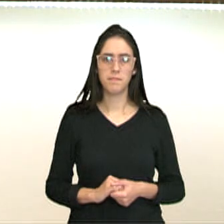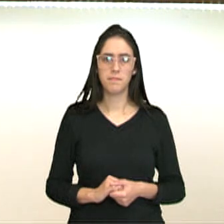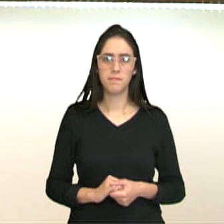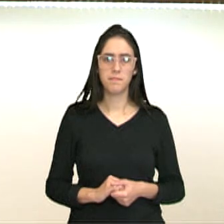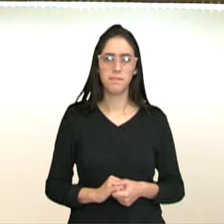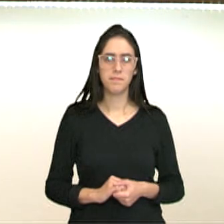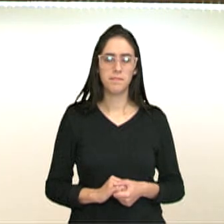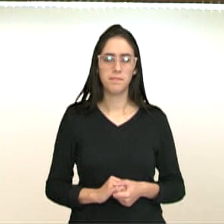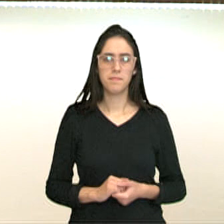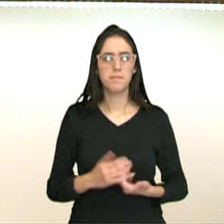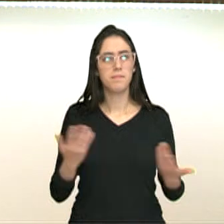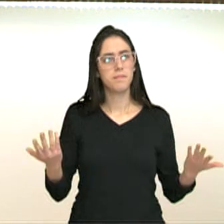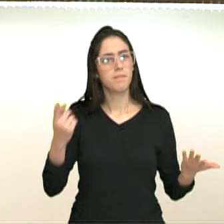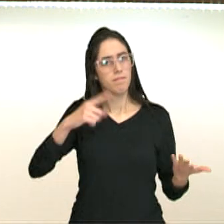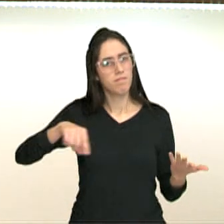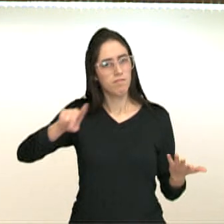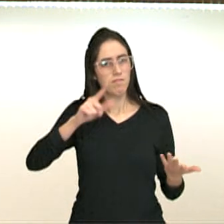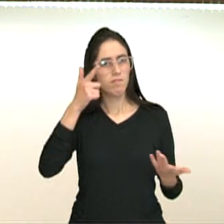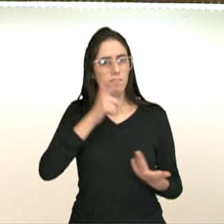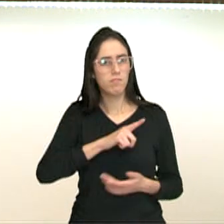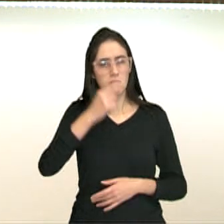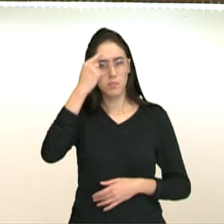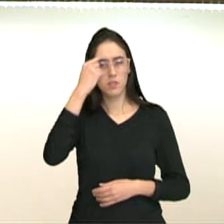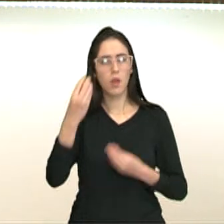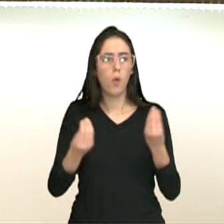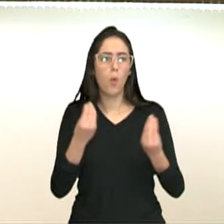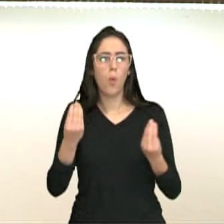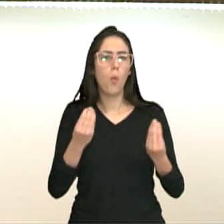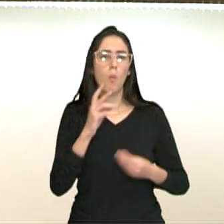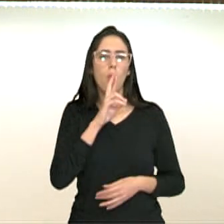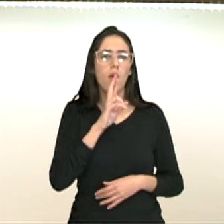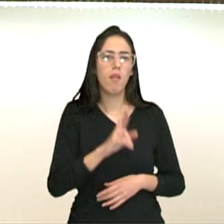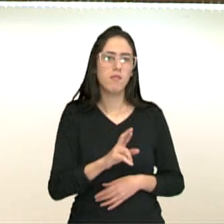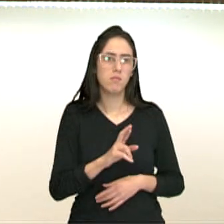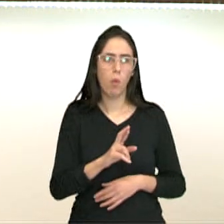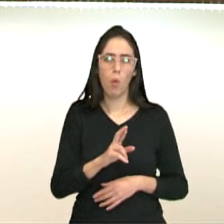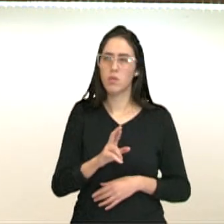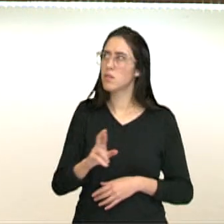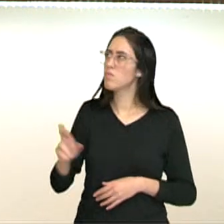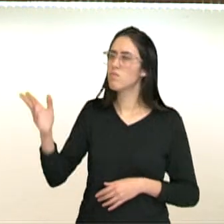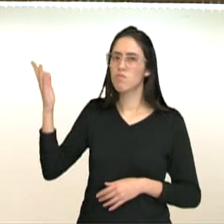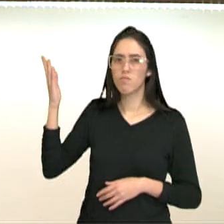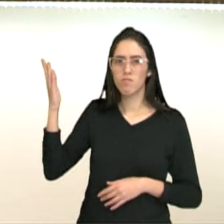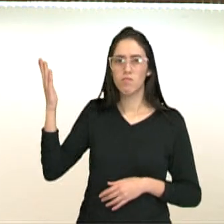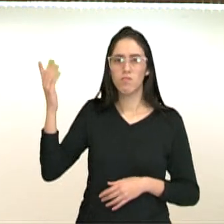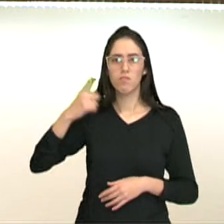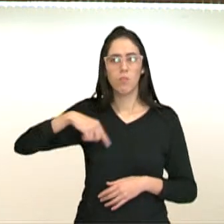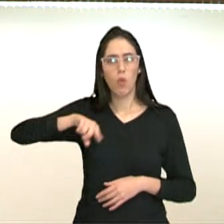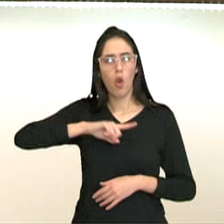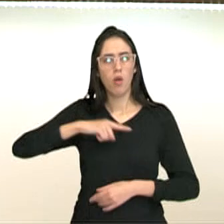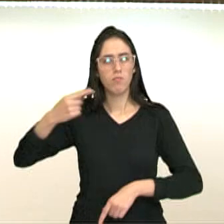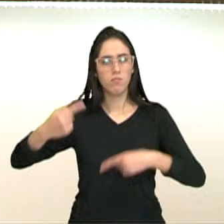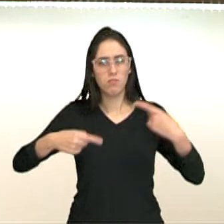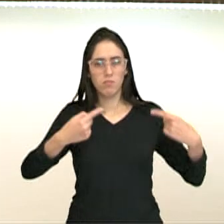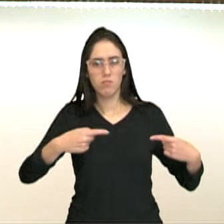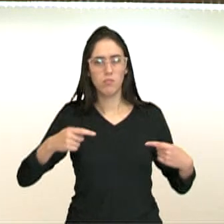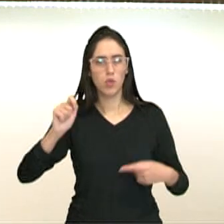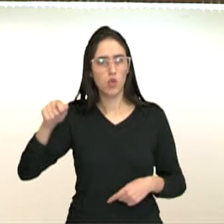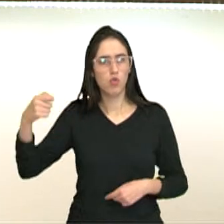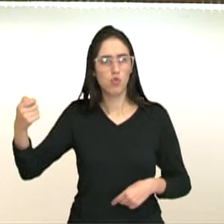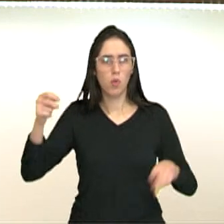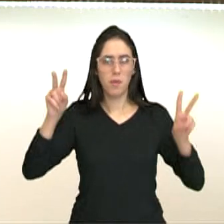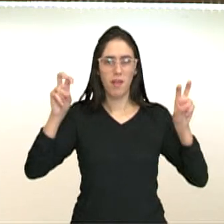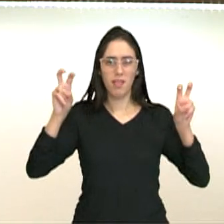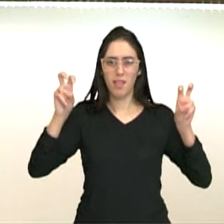Pessoal, conseguiram pensar então em uma construção de uma resposta para a gente debater aqui então a